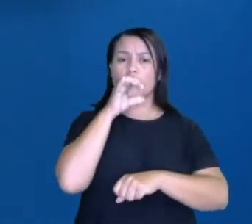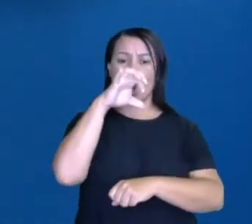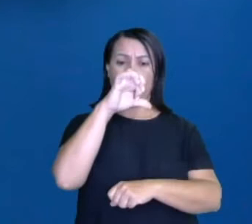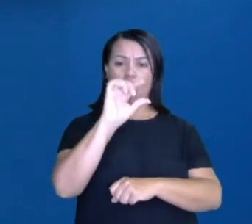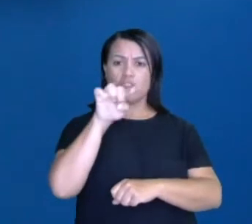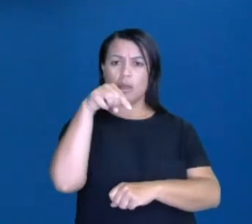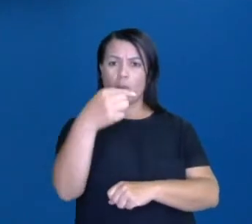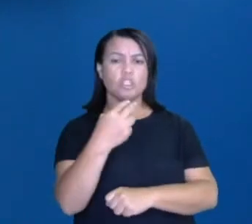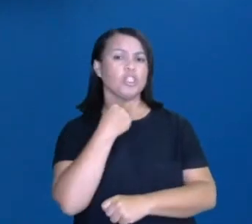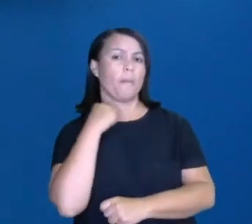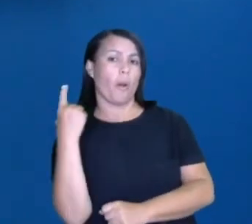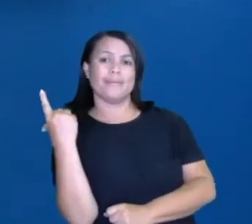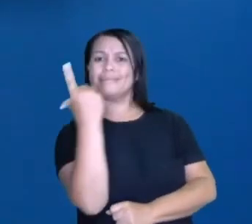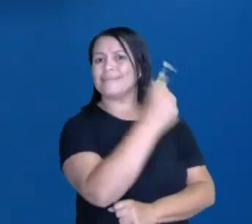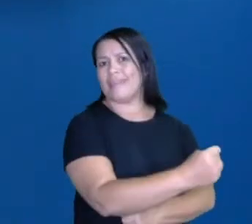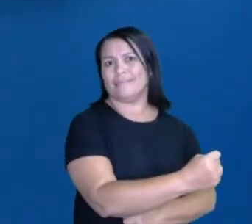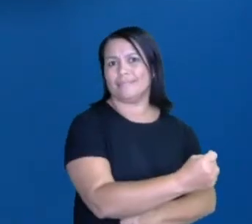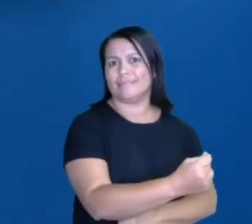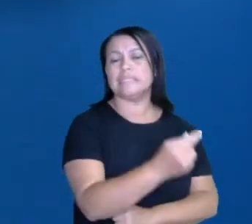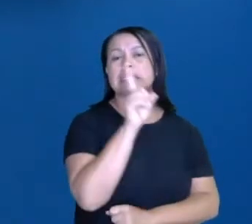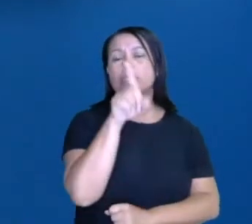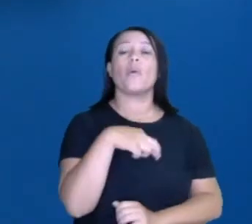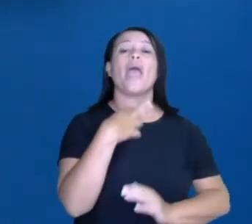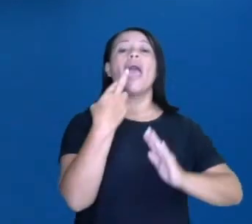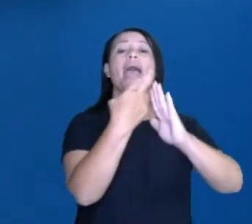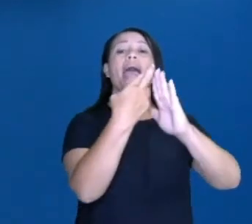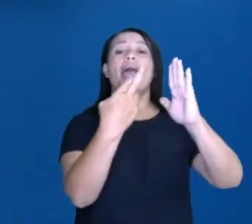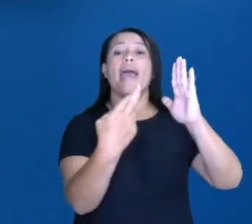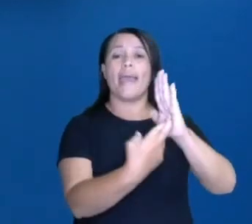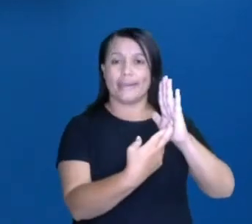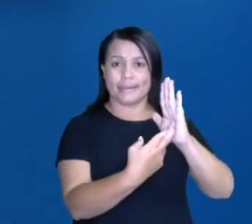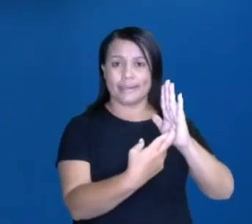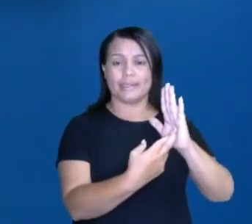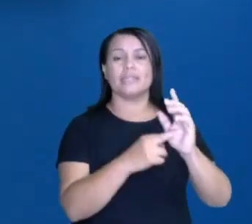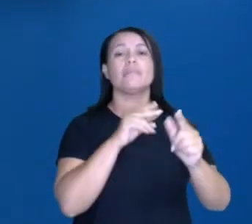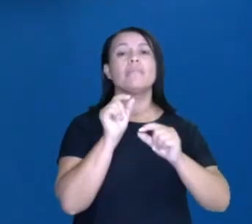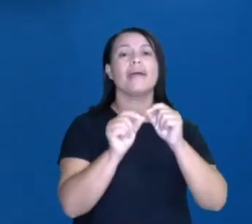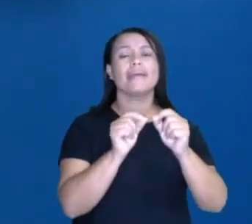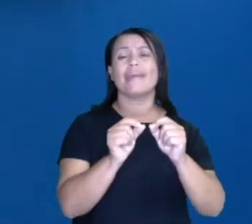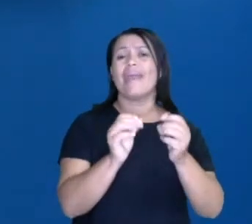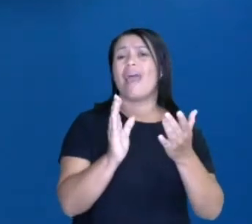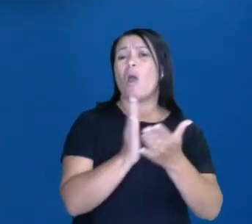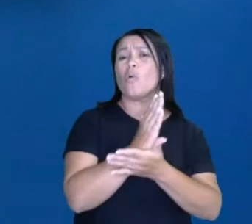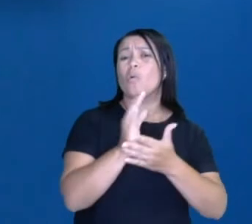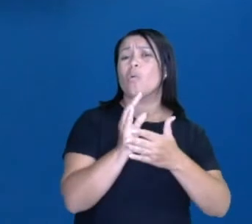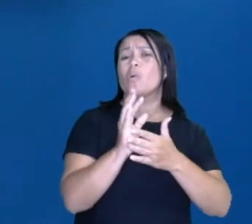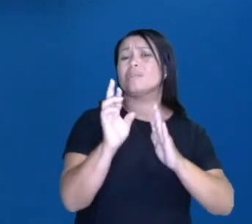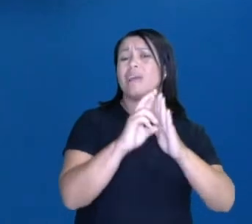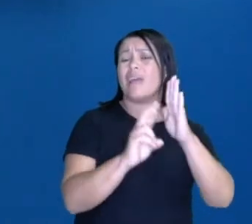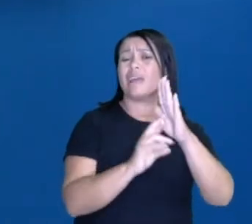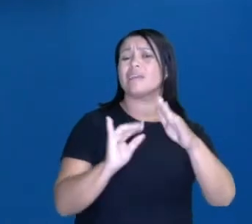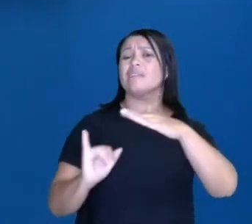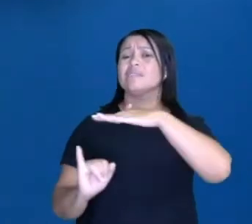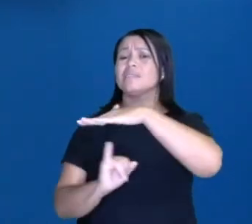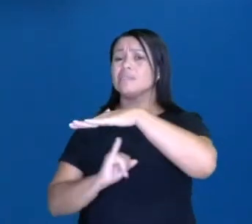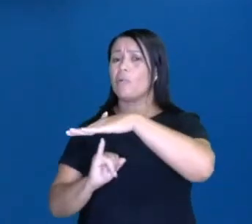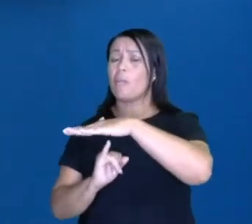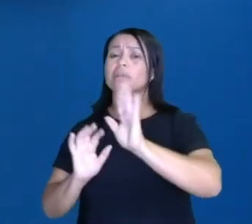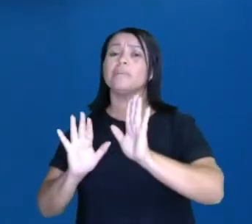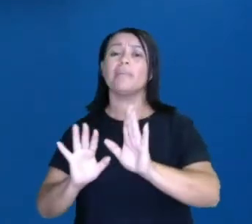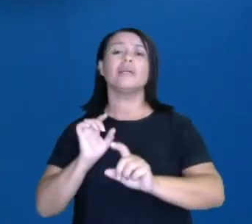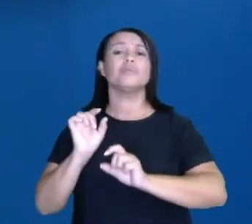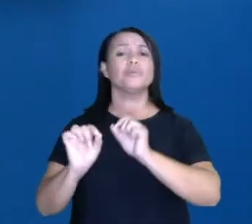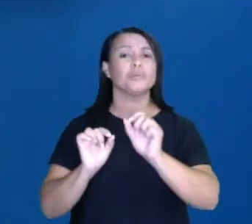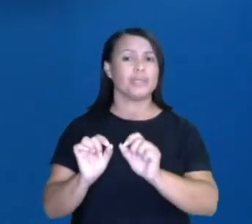ninguém sai. Então, isso são regras, né, paralelas ou regras informais, mas que